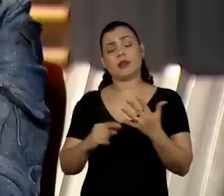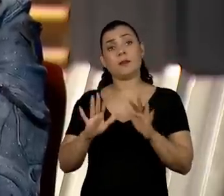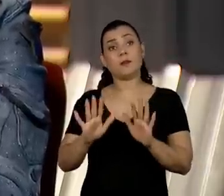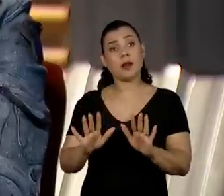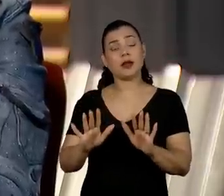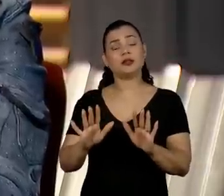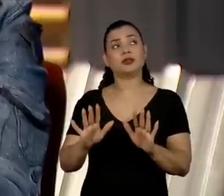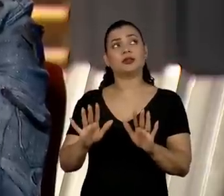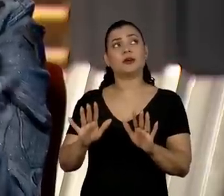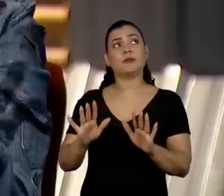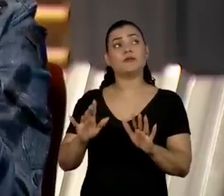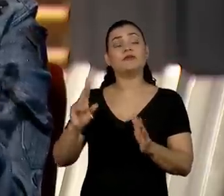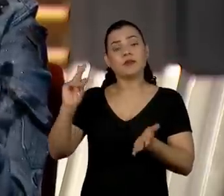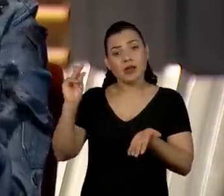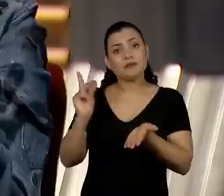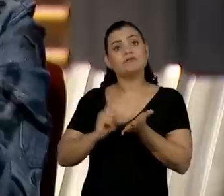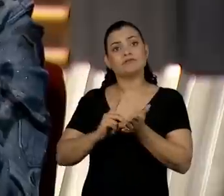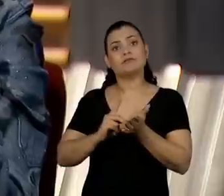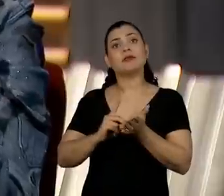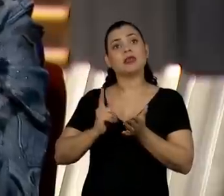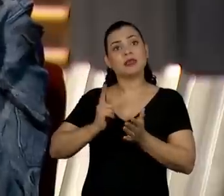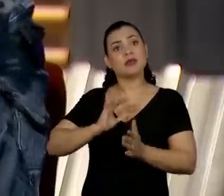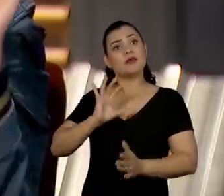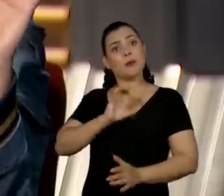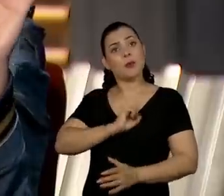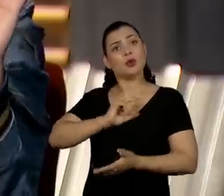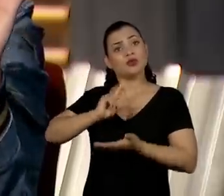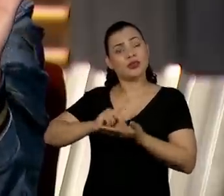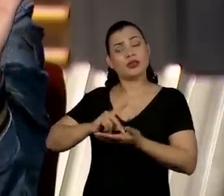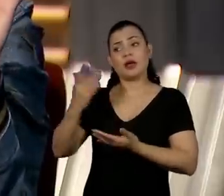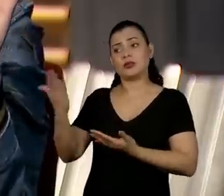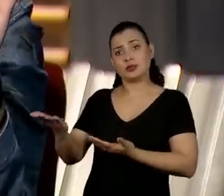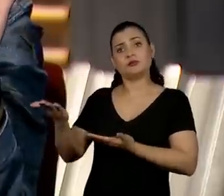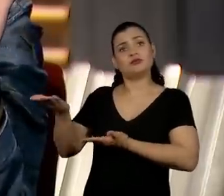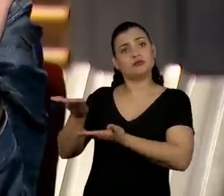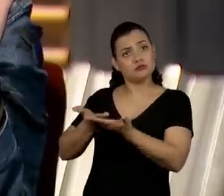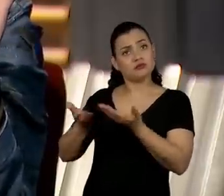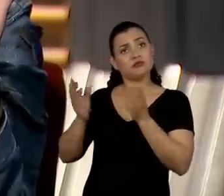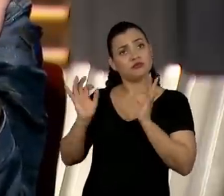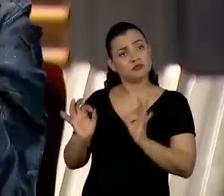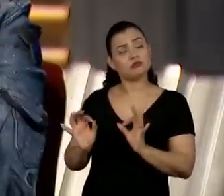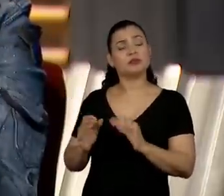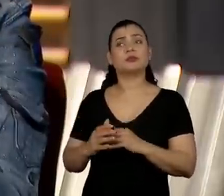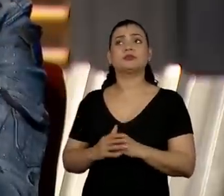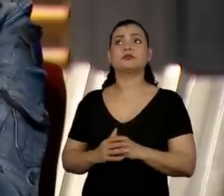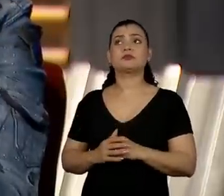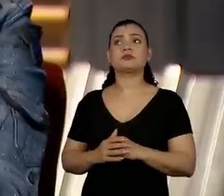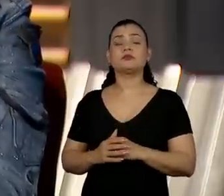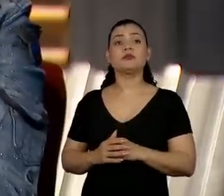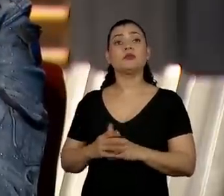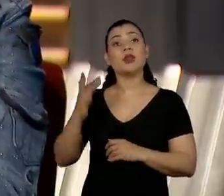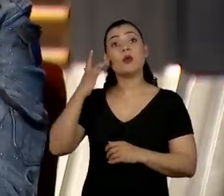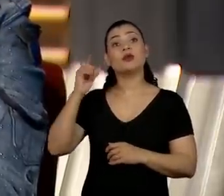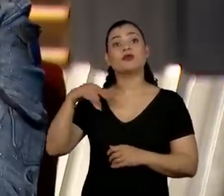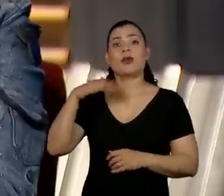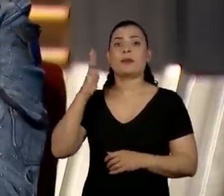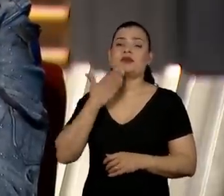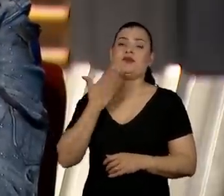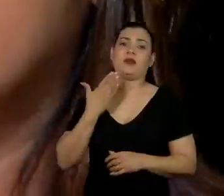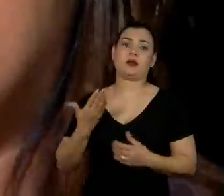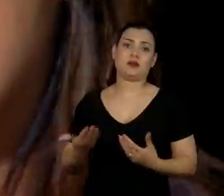você realmente teve um amor sincero e verdadeiro Eu acho que isso fica mais